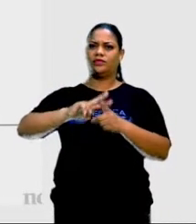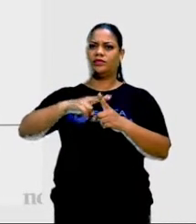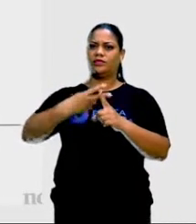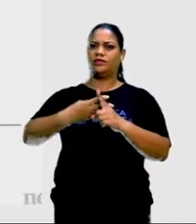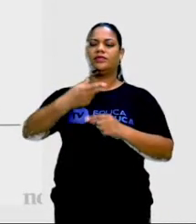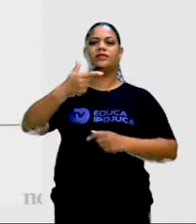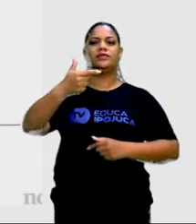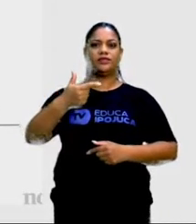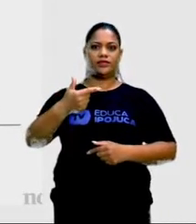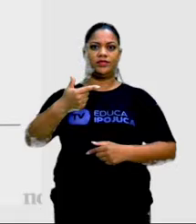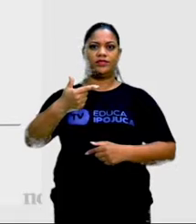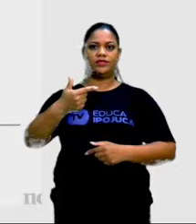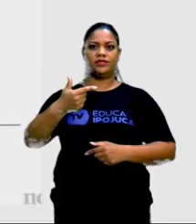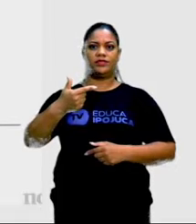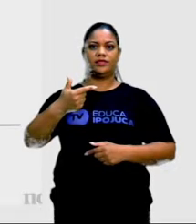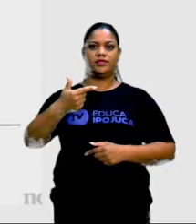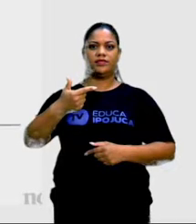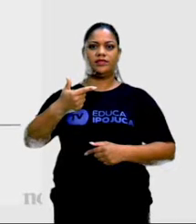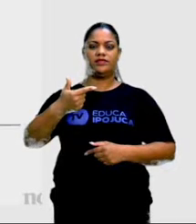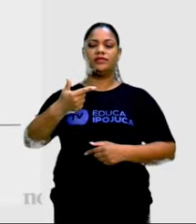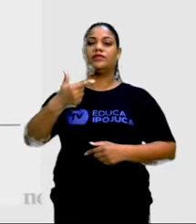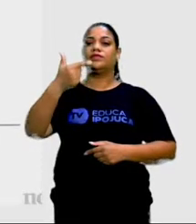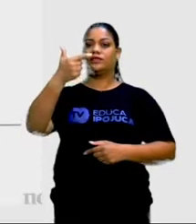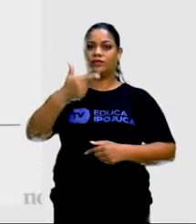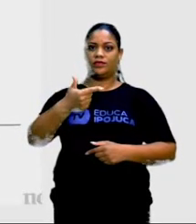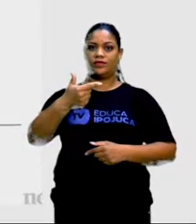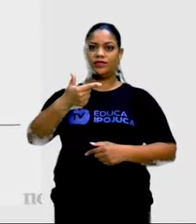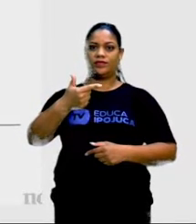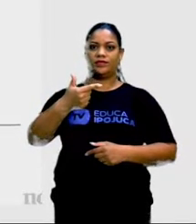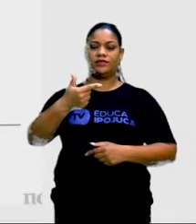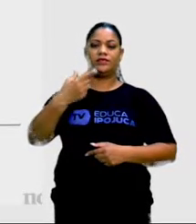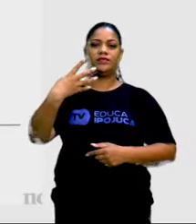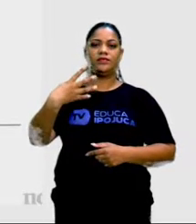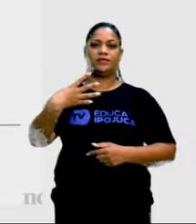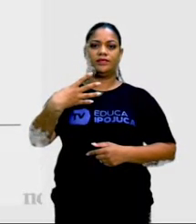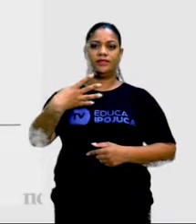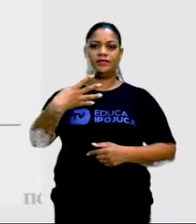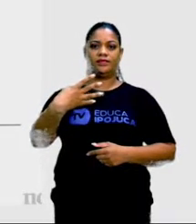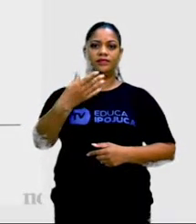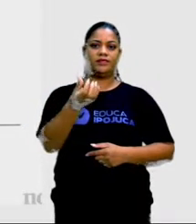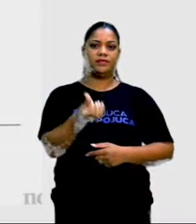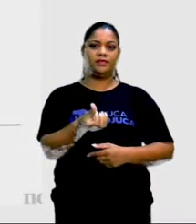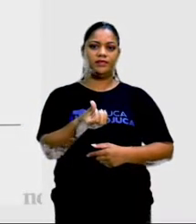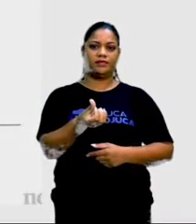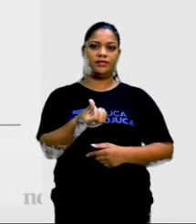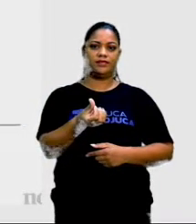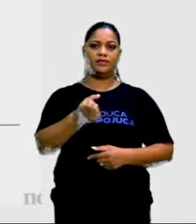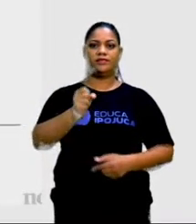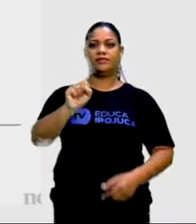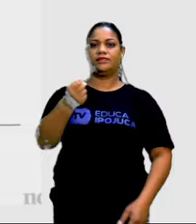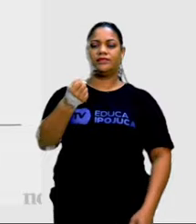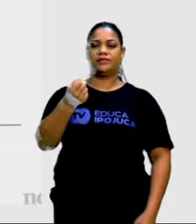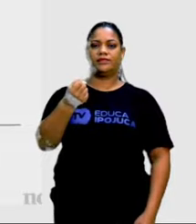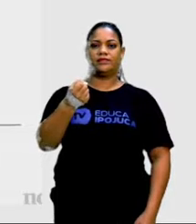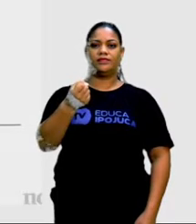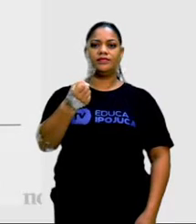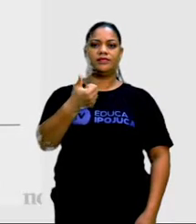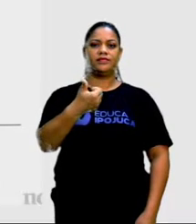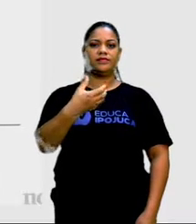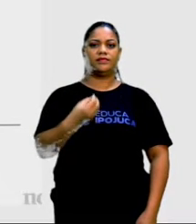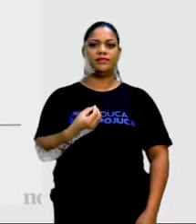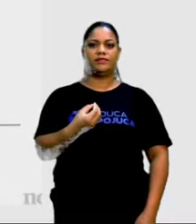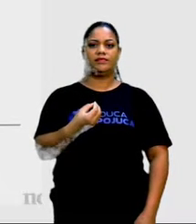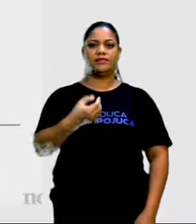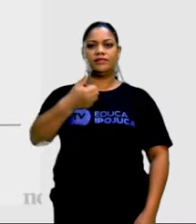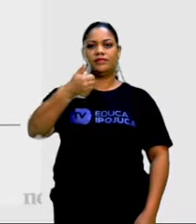de 2. Então nós temos 2, 4, 6, 8,